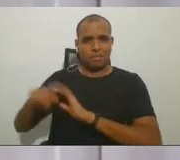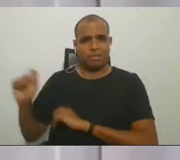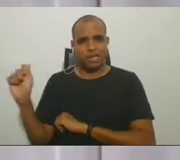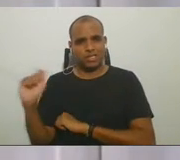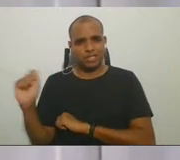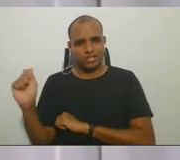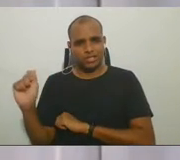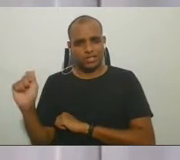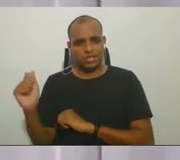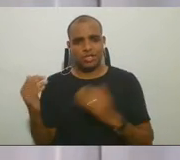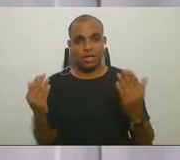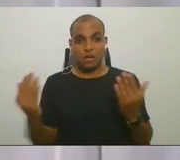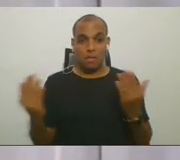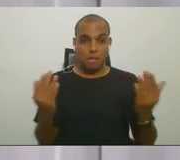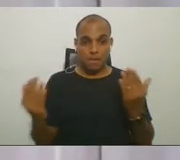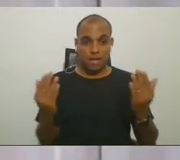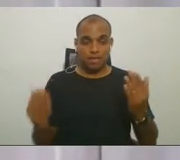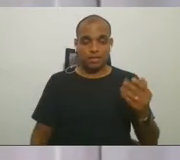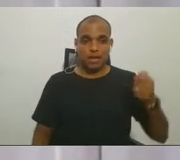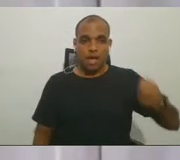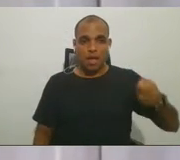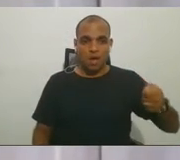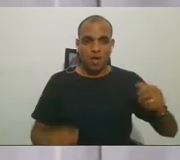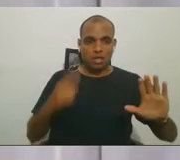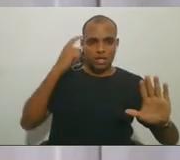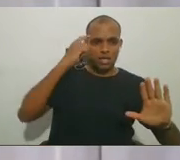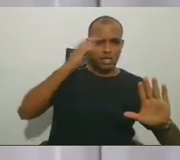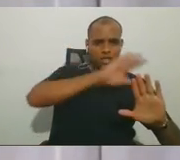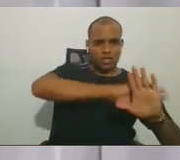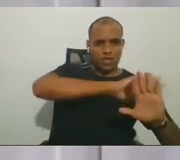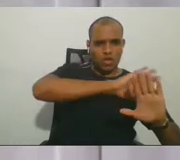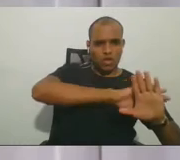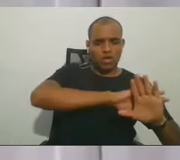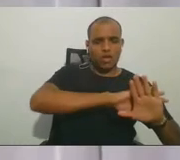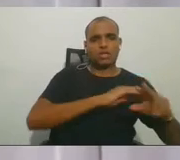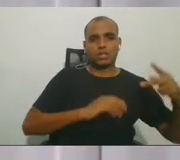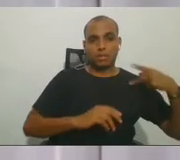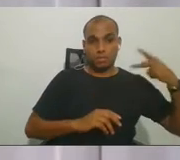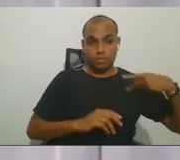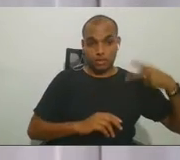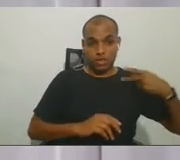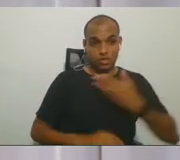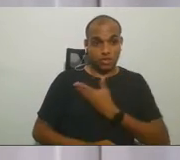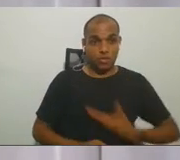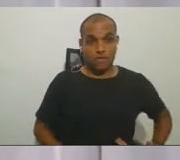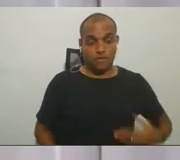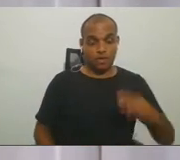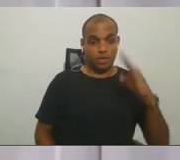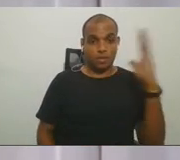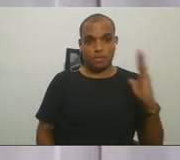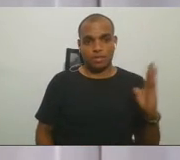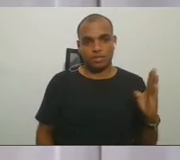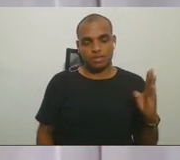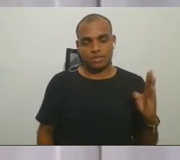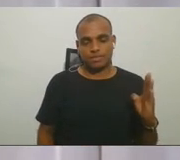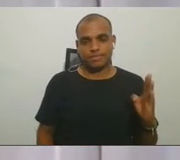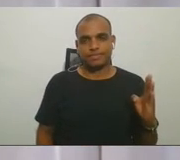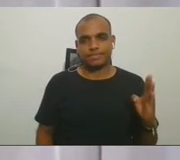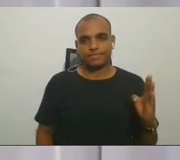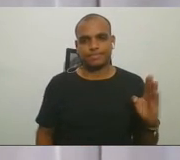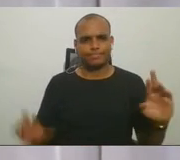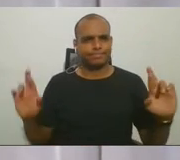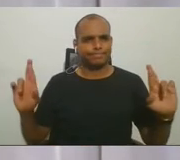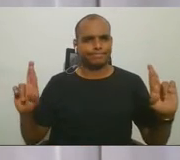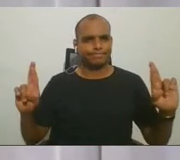ordem ideológico político de governança vigente neste momento no Brasil. De tal modo que tem mais do